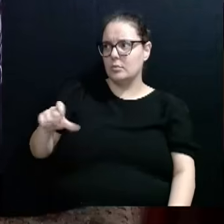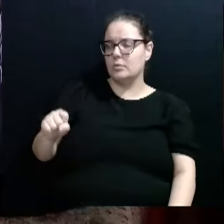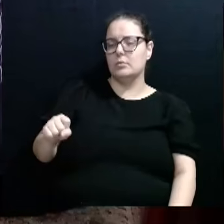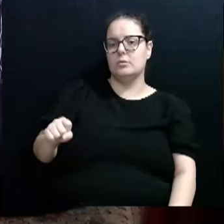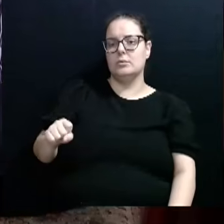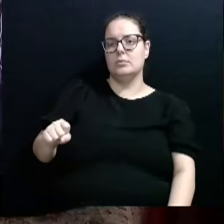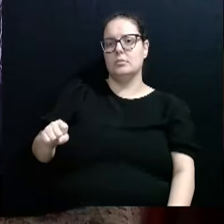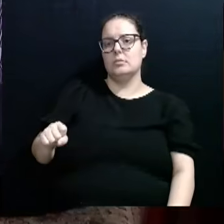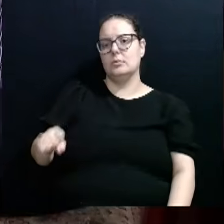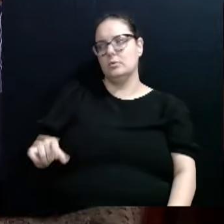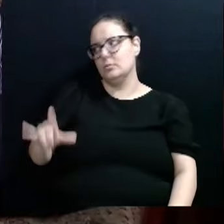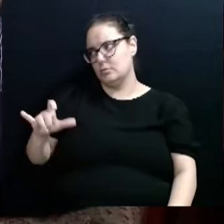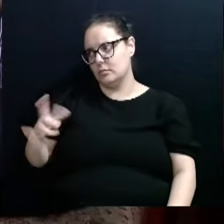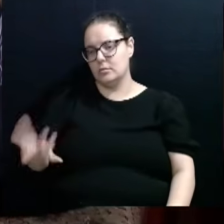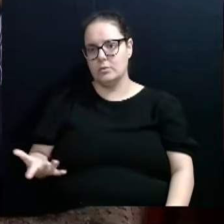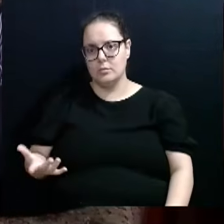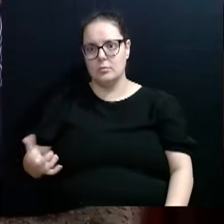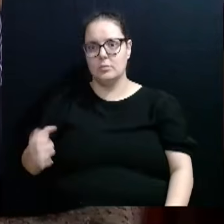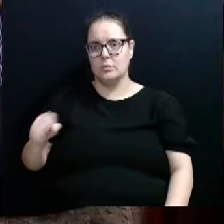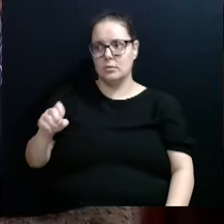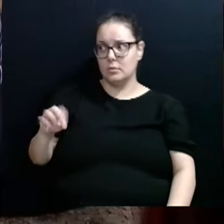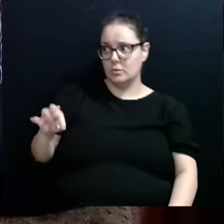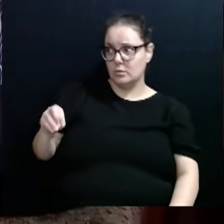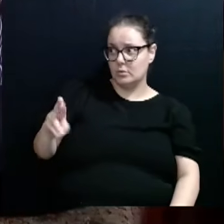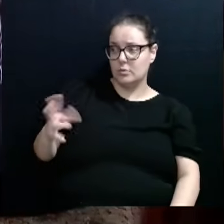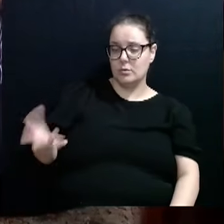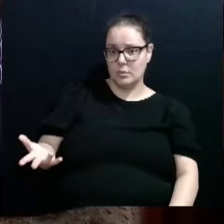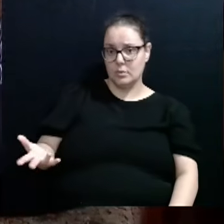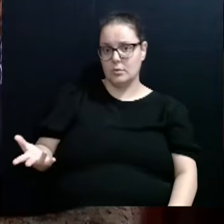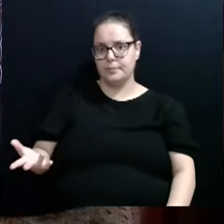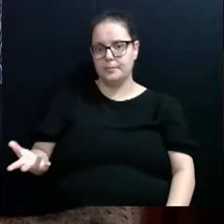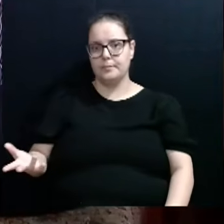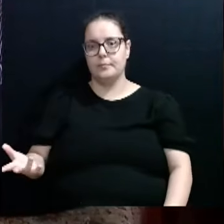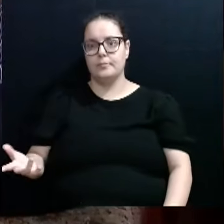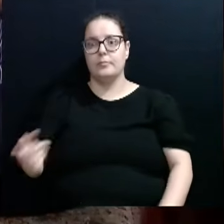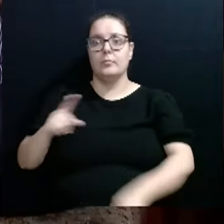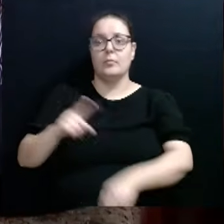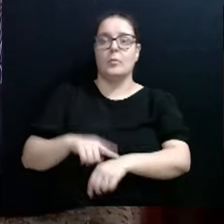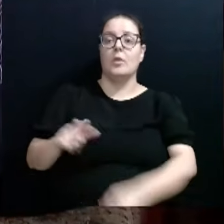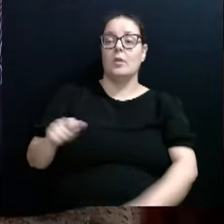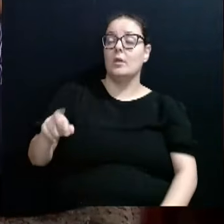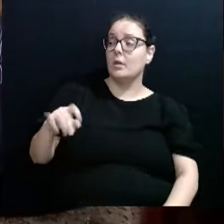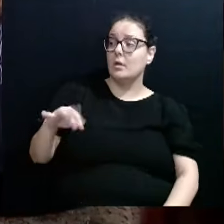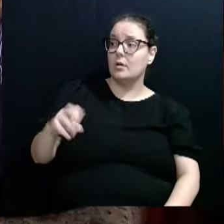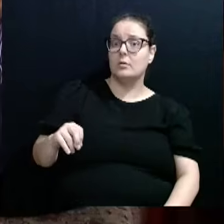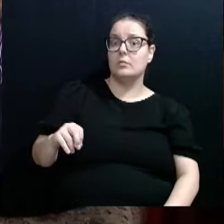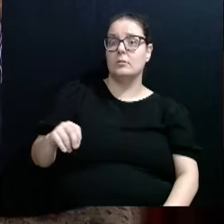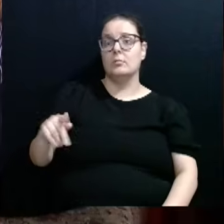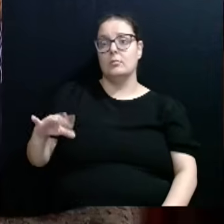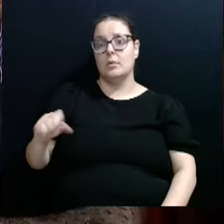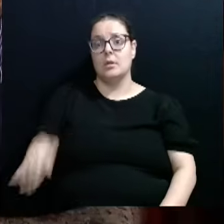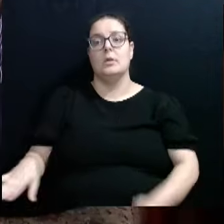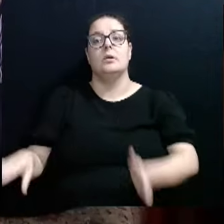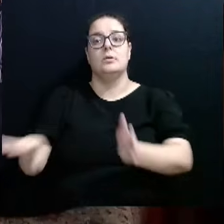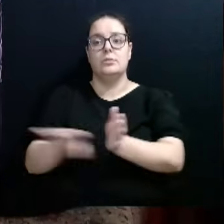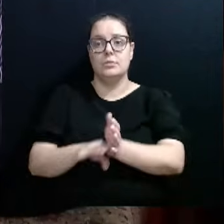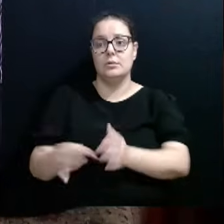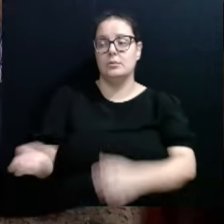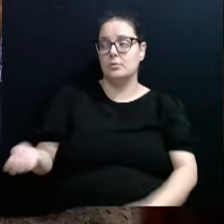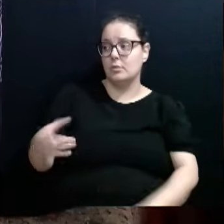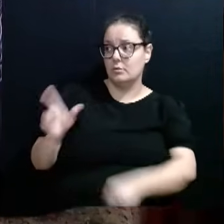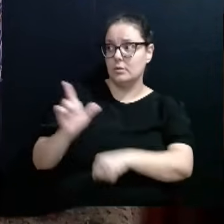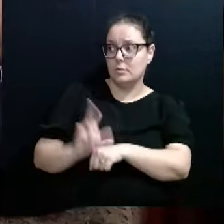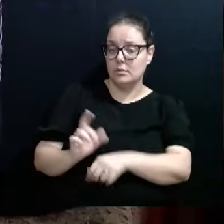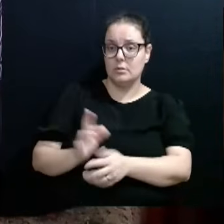um store, na verdade. E esse horário do garimpo, o que é? É sempre peças novas que estão chegando na loja. Eu